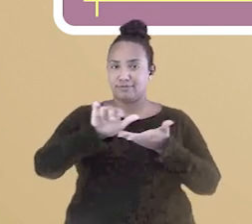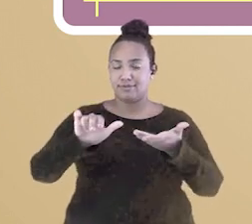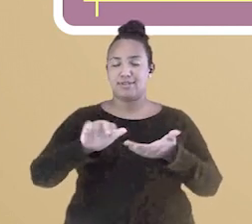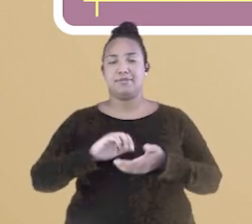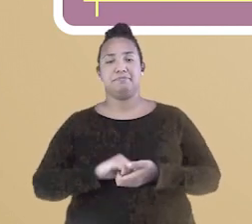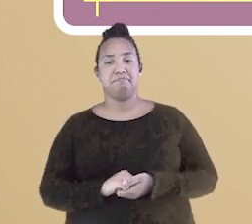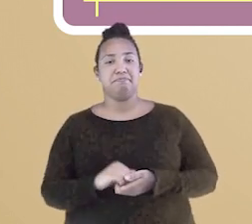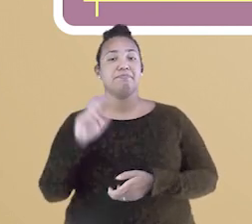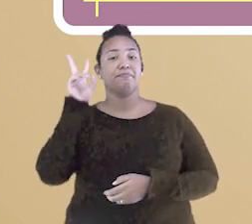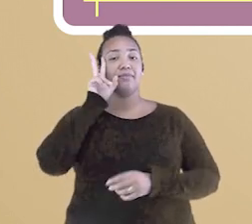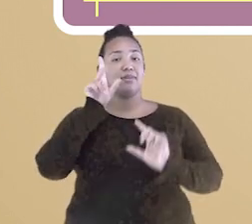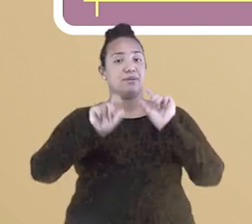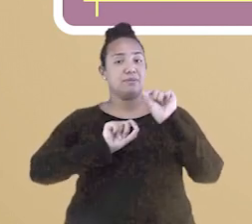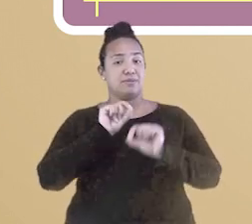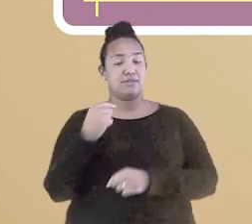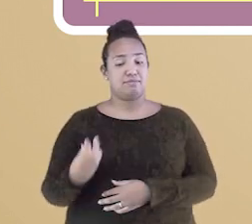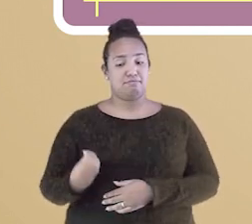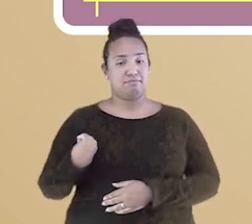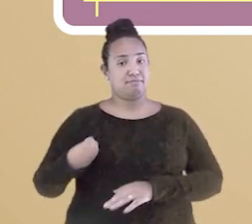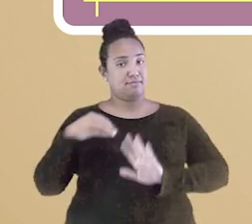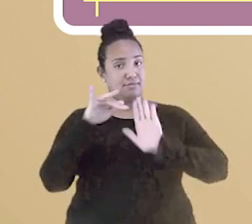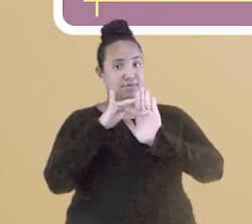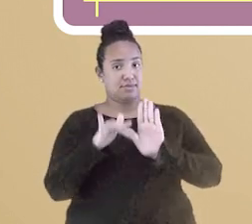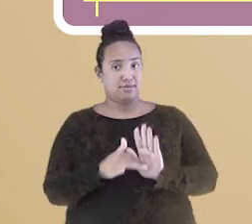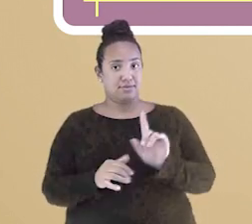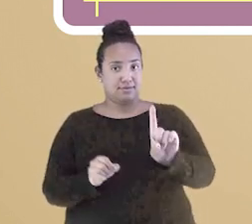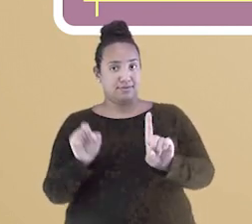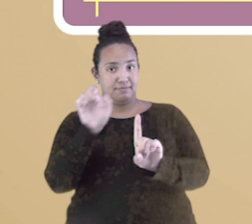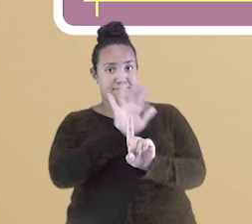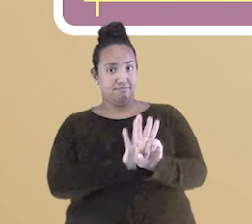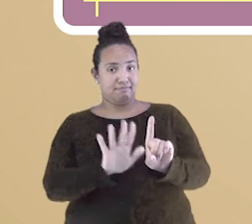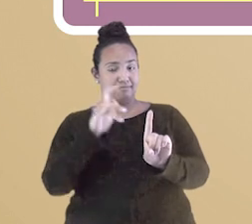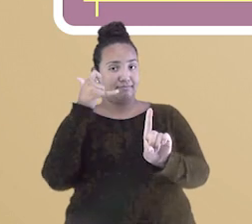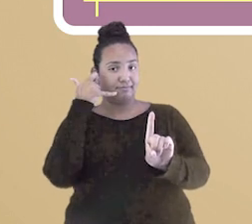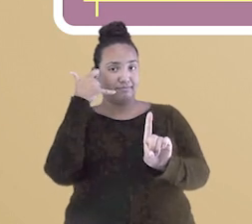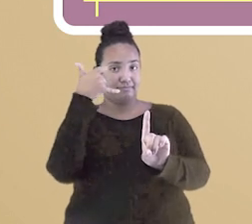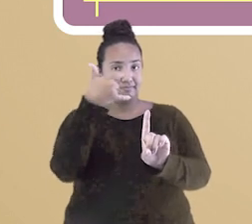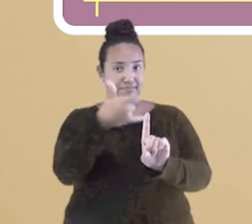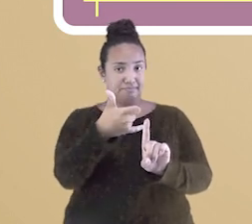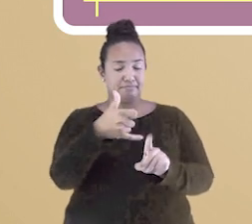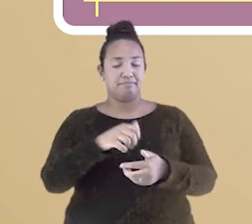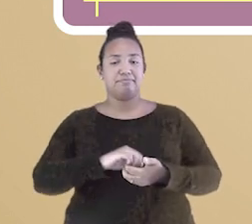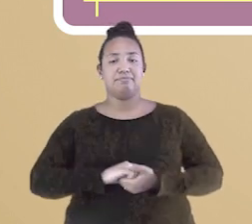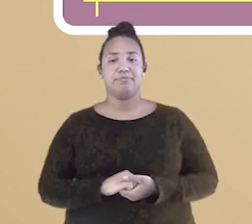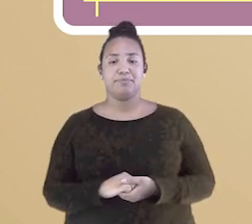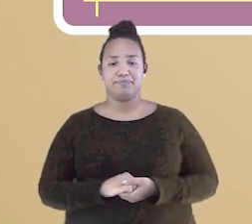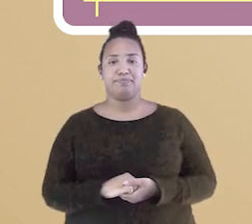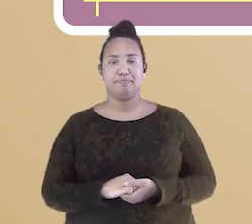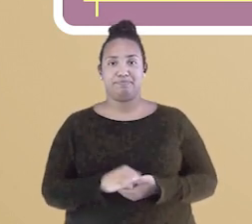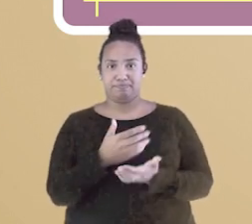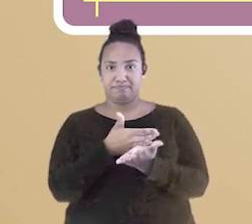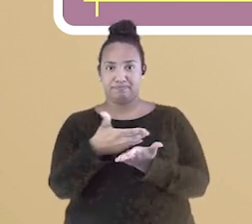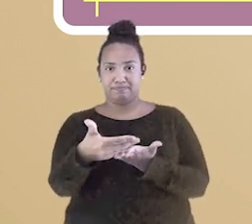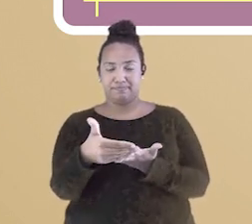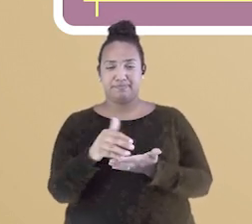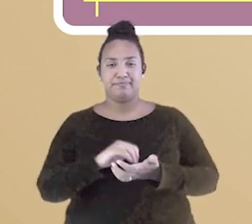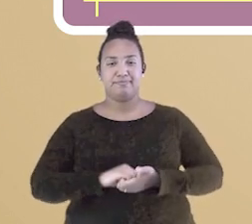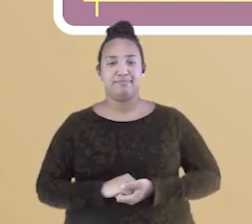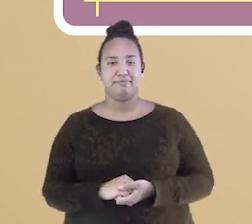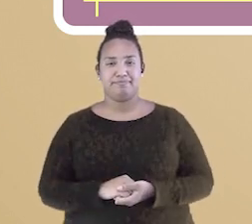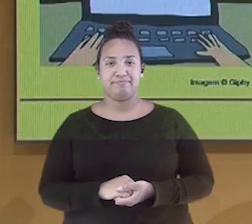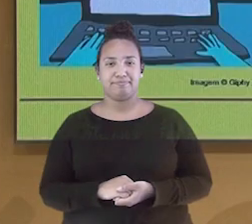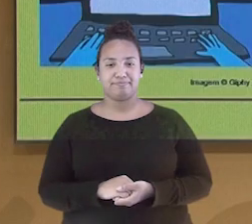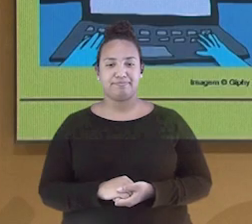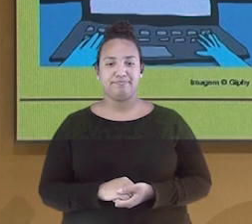presença apontando sua câmera para o QR Code que aparece aí na sua telinha. Vamos lá, então? Vem